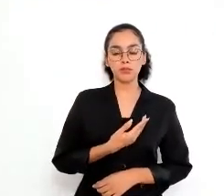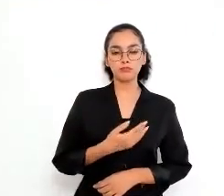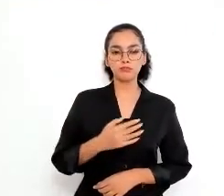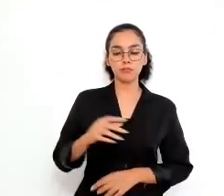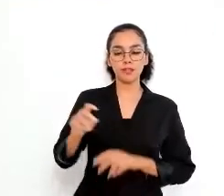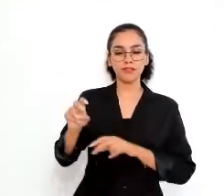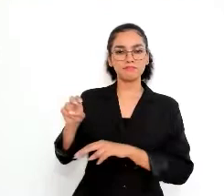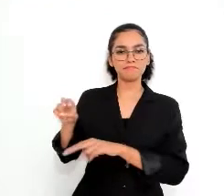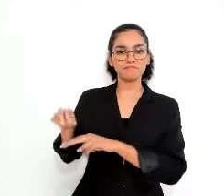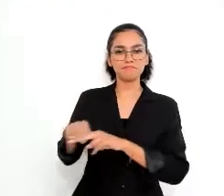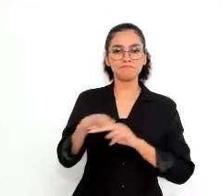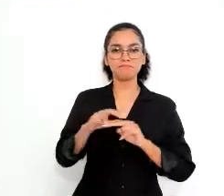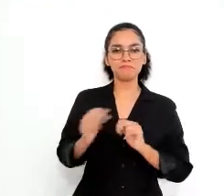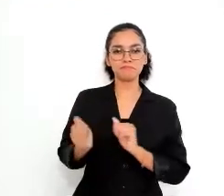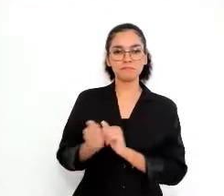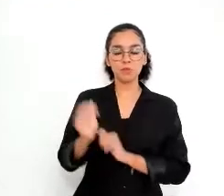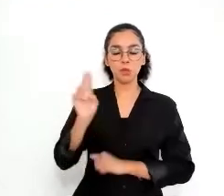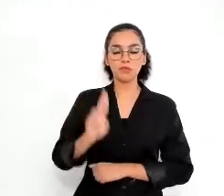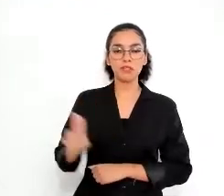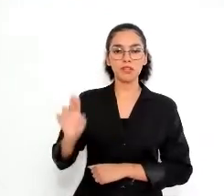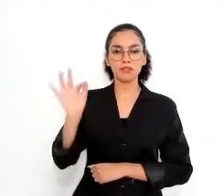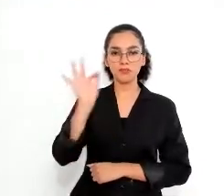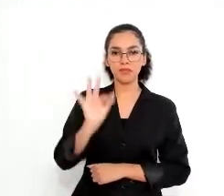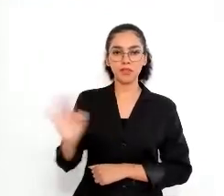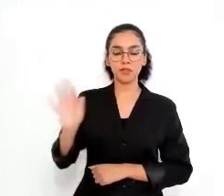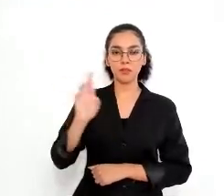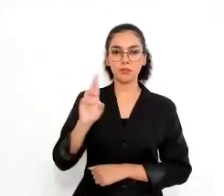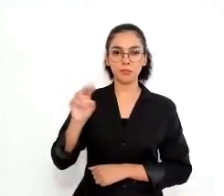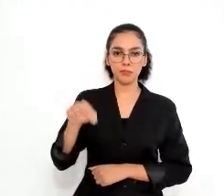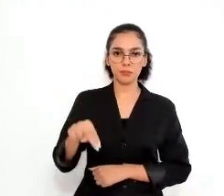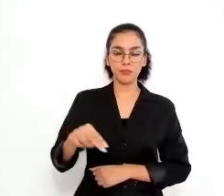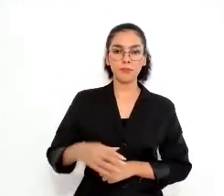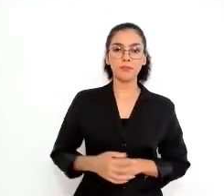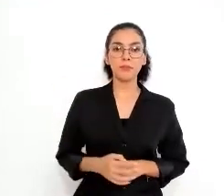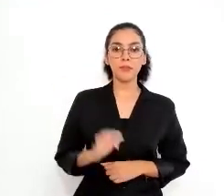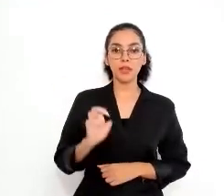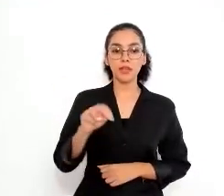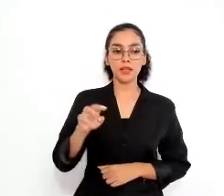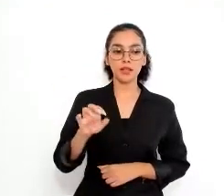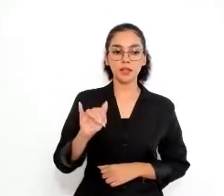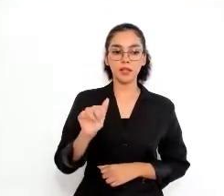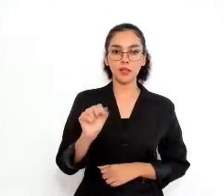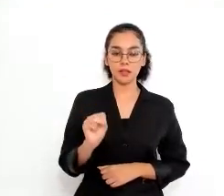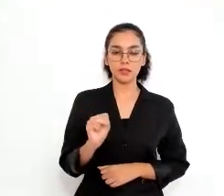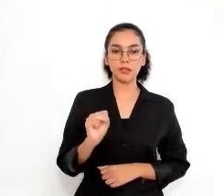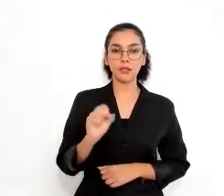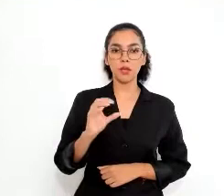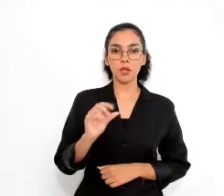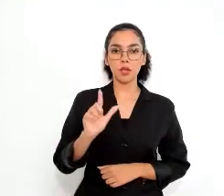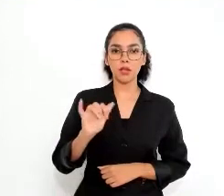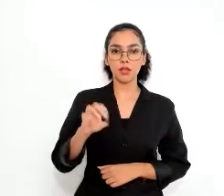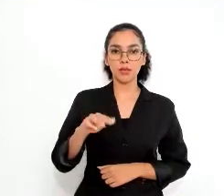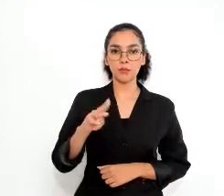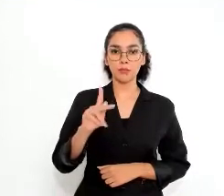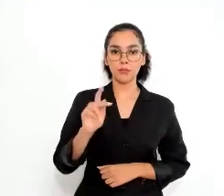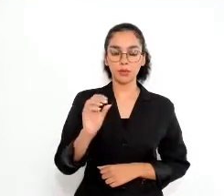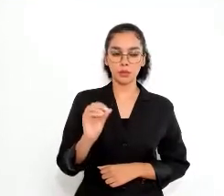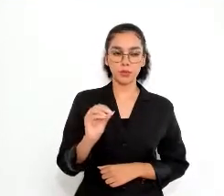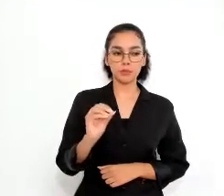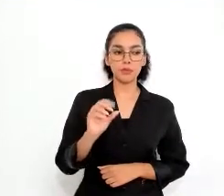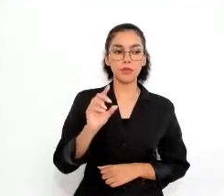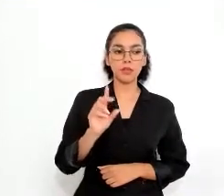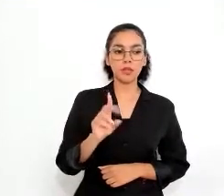Universidade Federal do Rio Grande do Norte, Enéas Olímpio Maia, Duarte Barbosa, com quem joguei